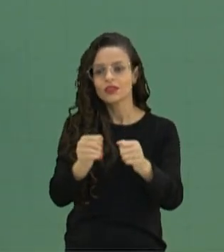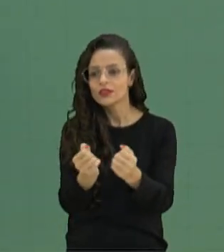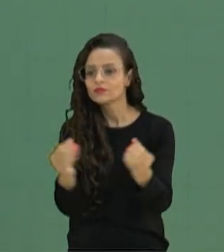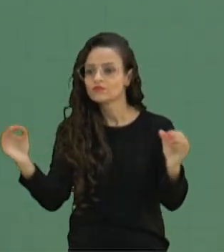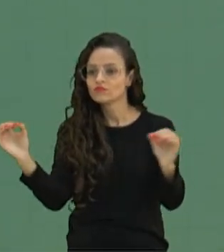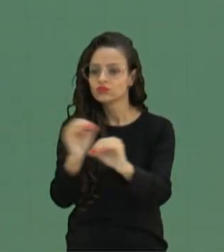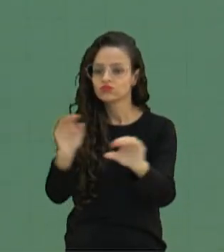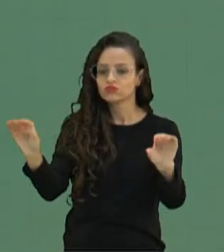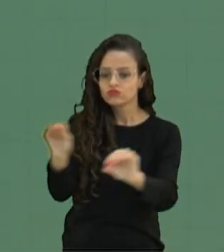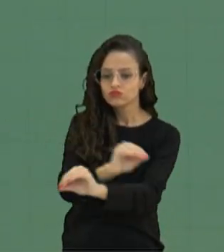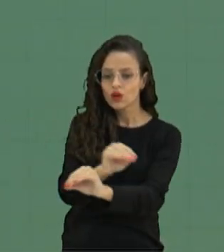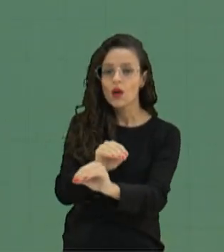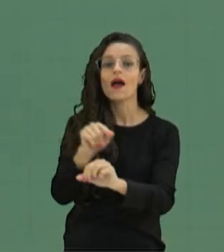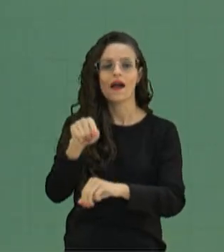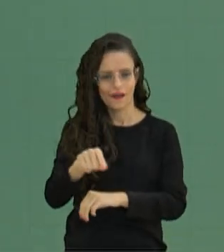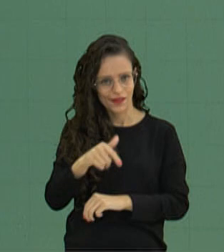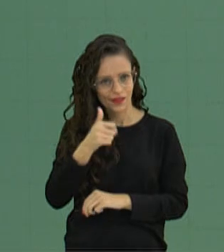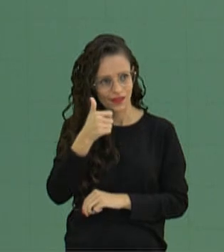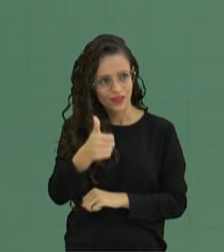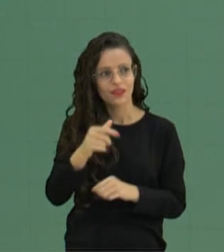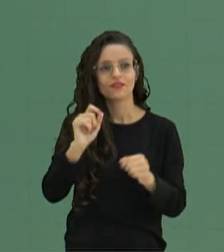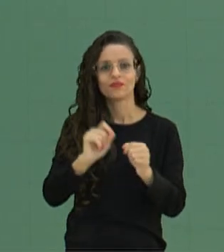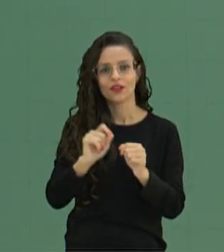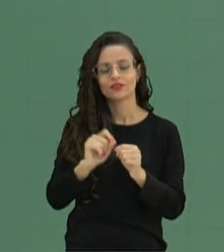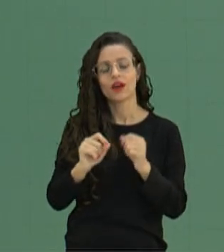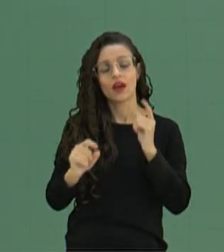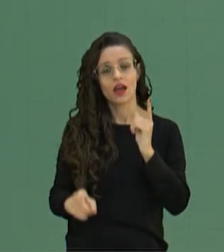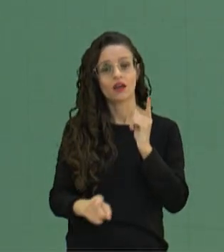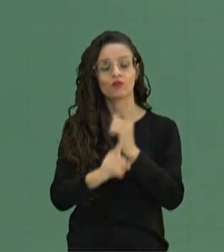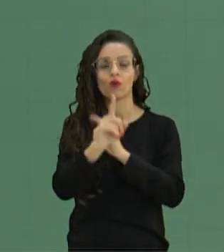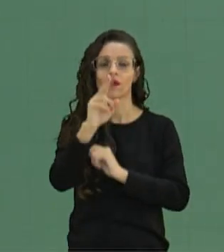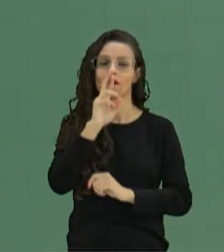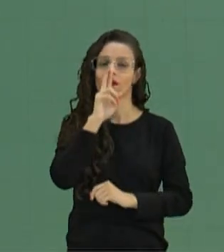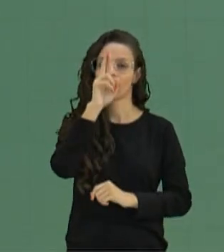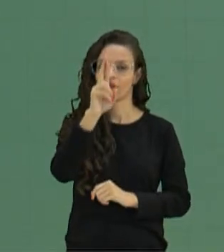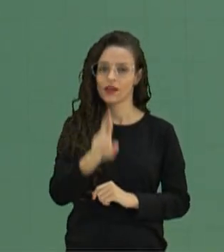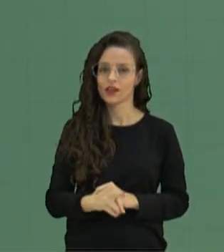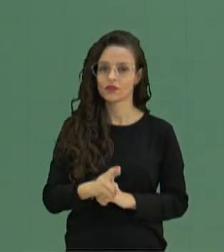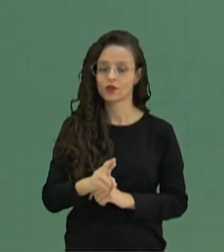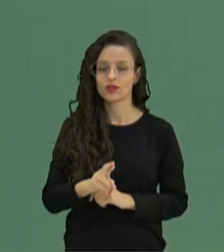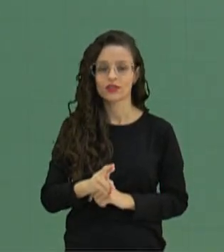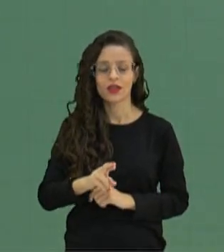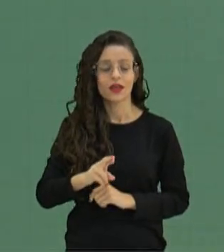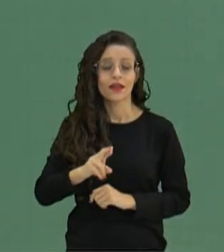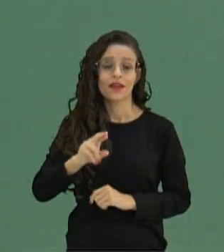fez isso, ele chegou a uma resposta que foi mais